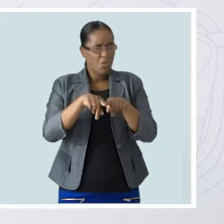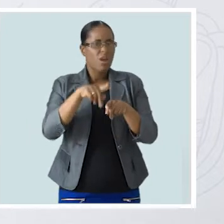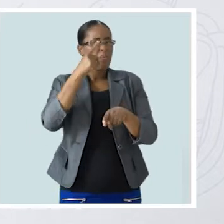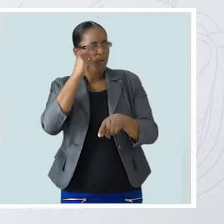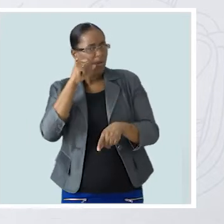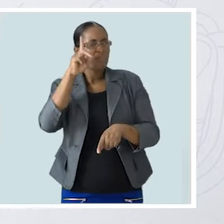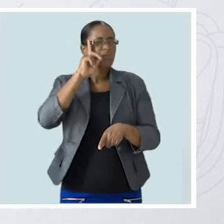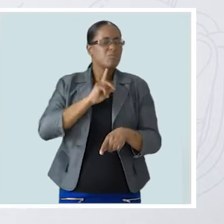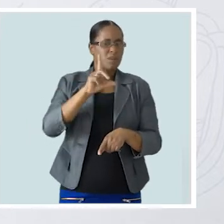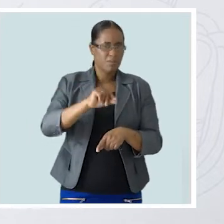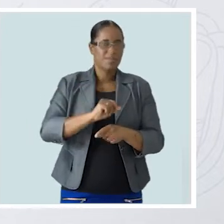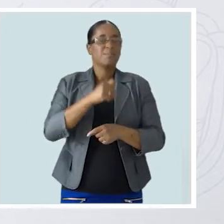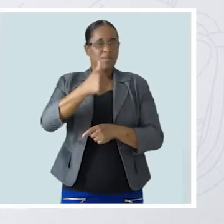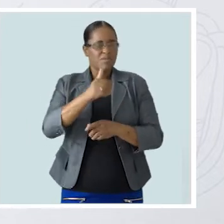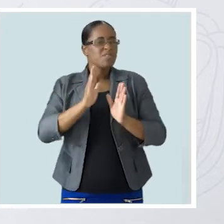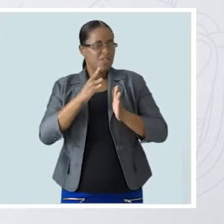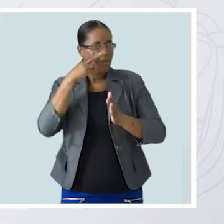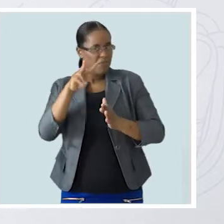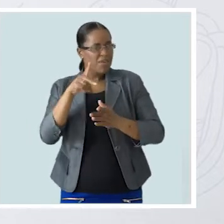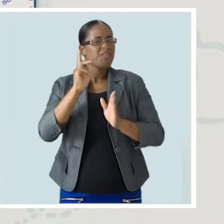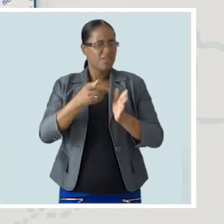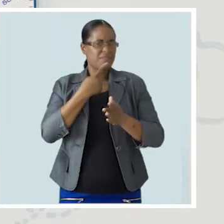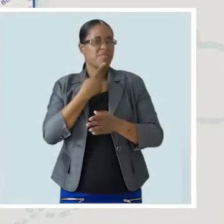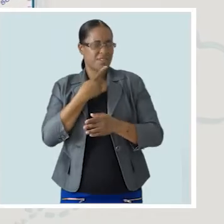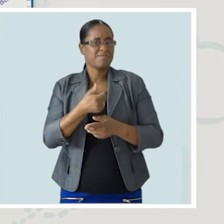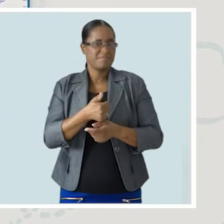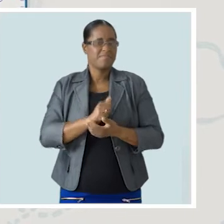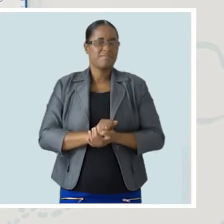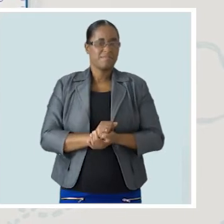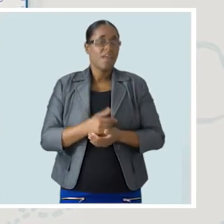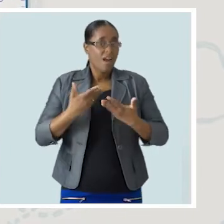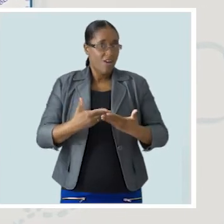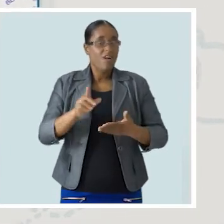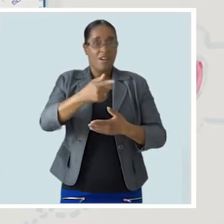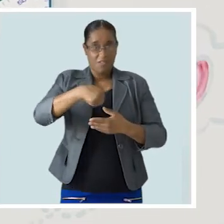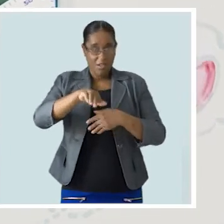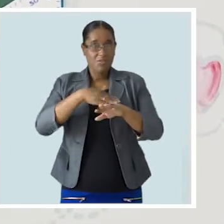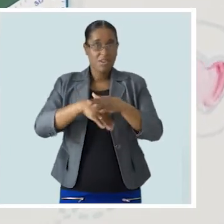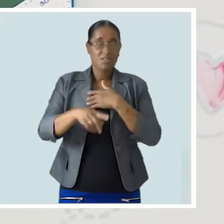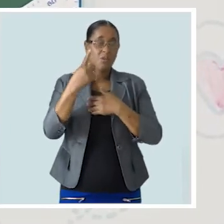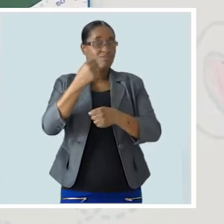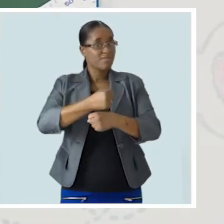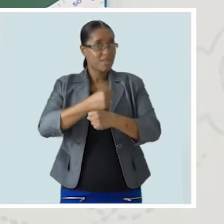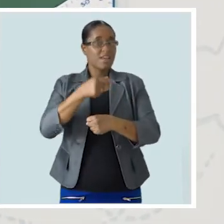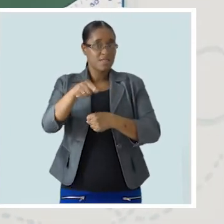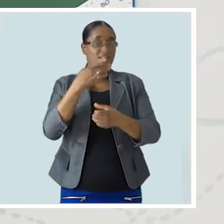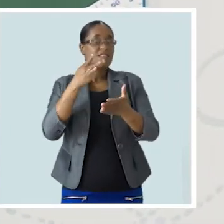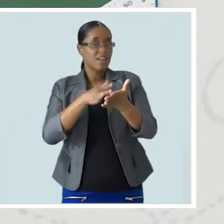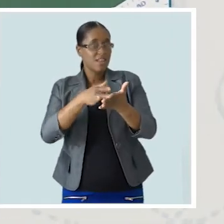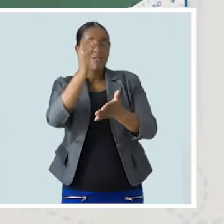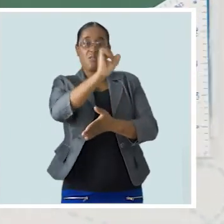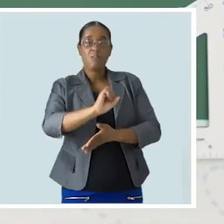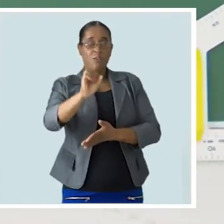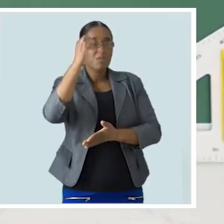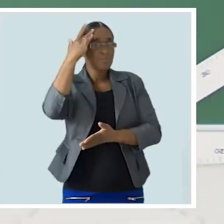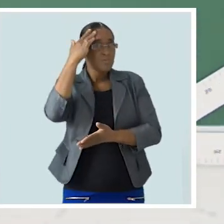perceberam. Agora, vamos fazer um exercício que está no vosso livro, na página 30.